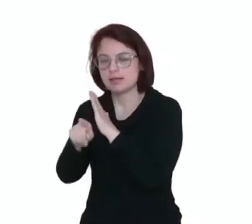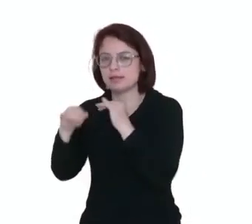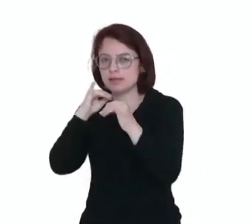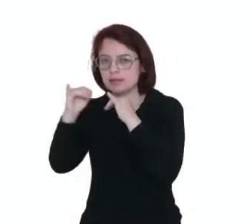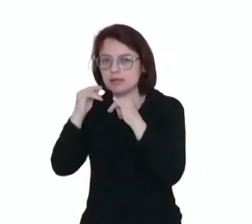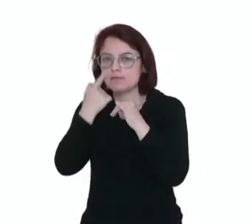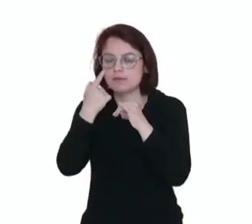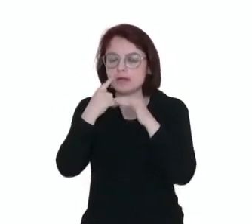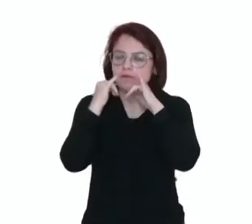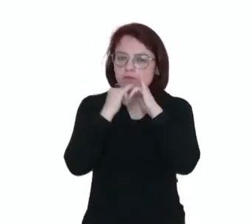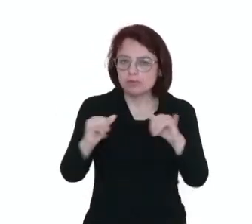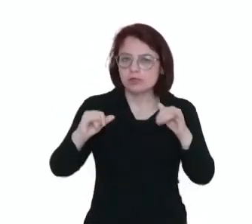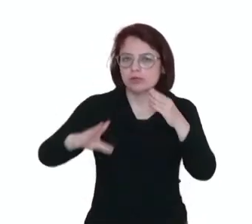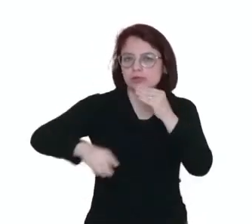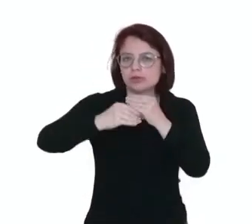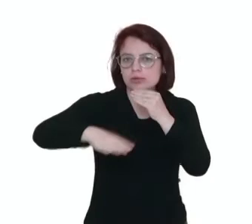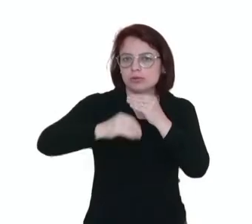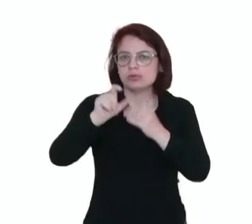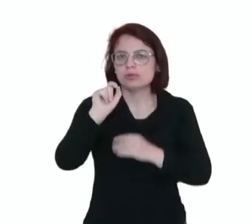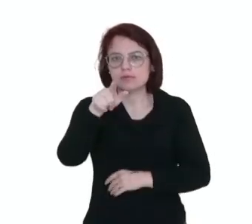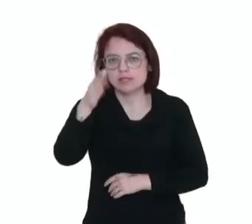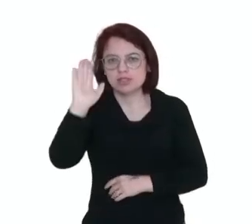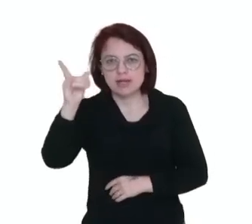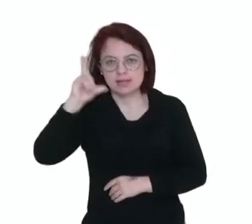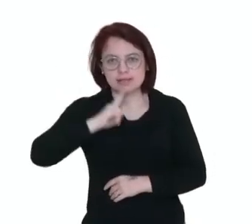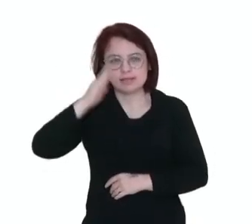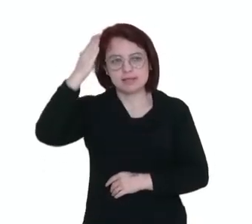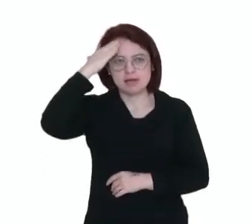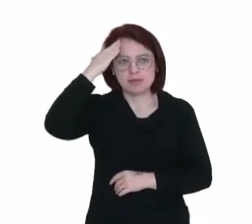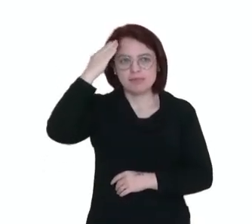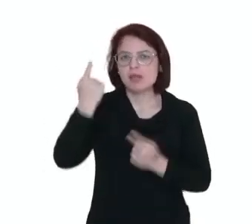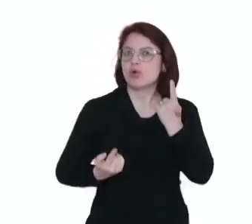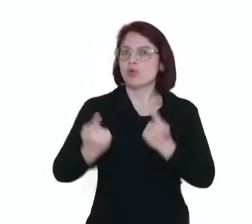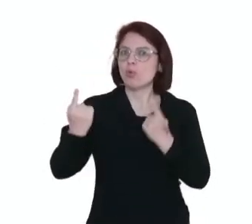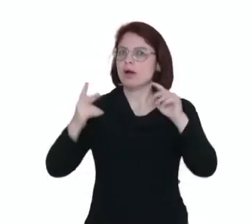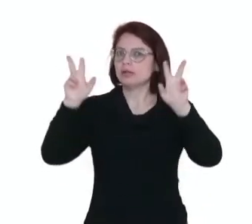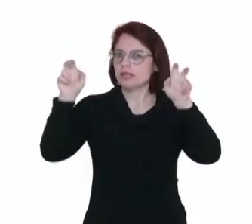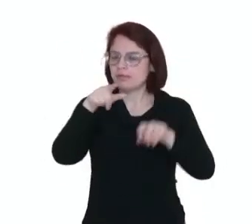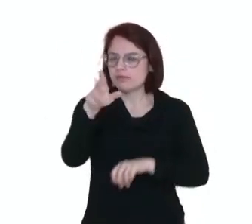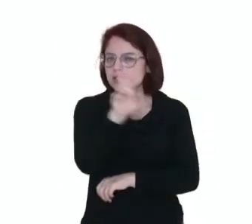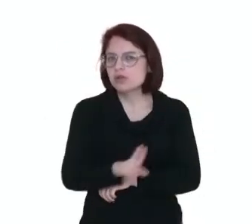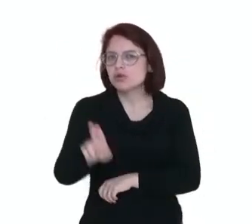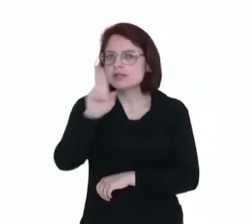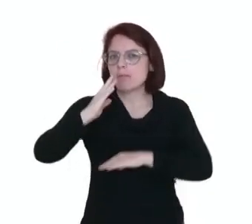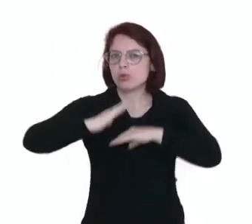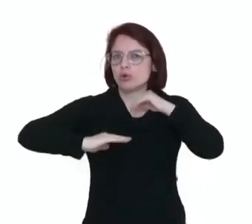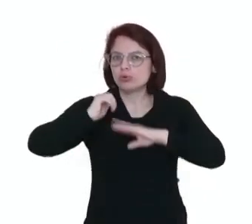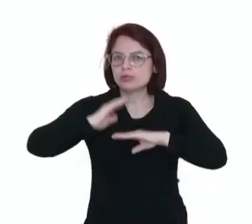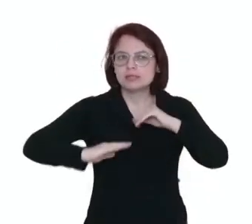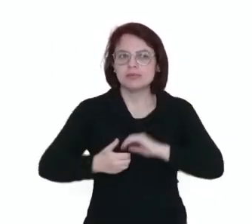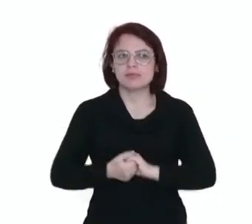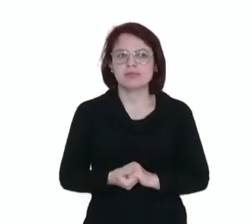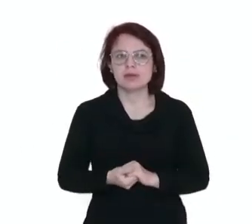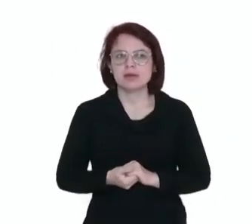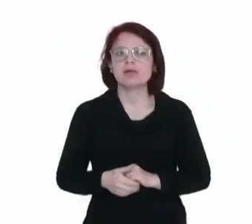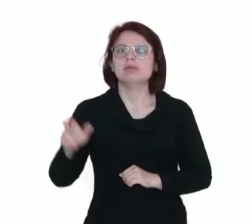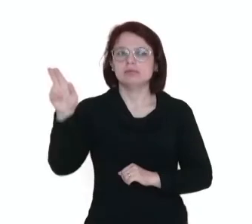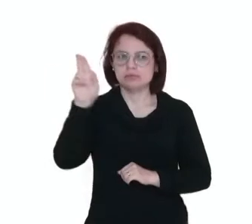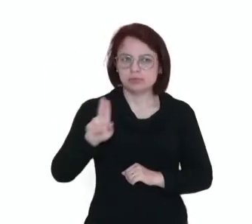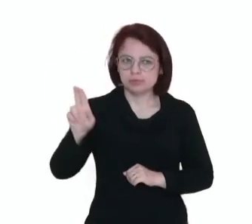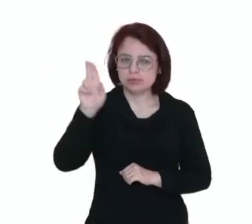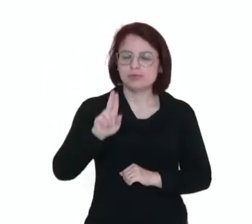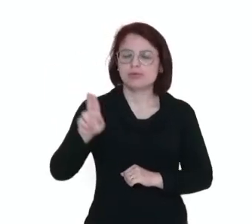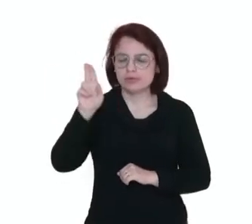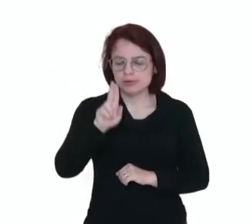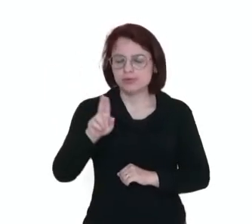para complementar o que você já sabe. O tema que você vai utilizar na sua produção é o uso da bicicleta como